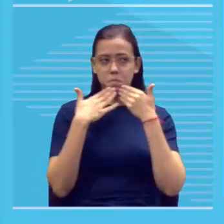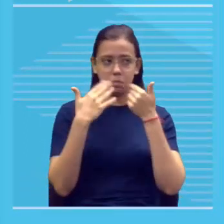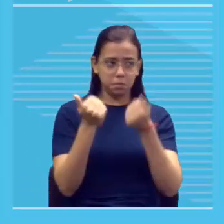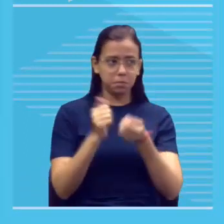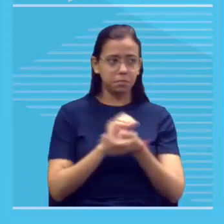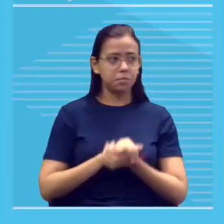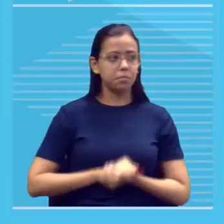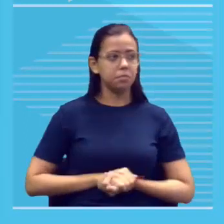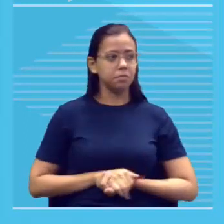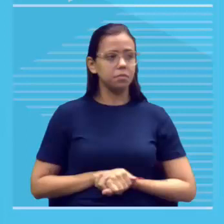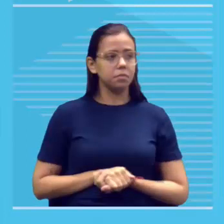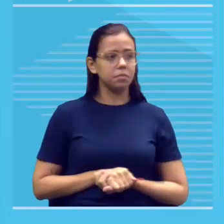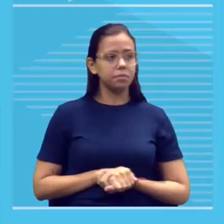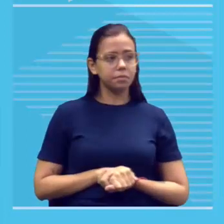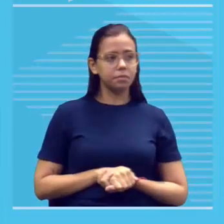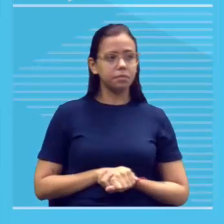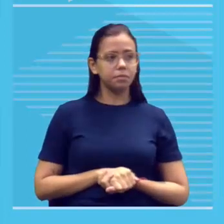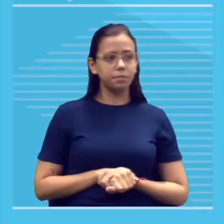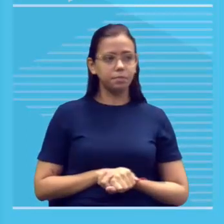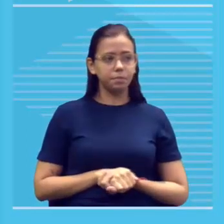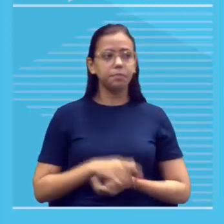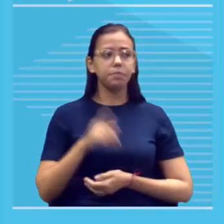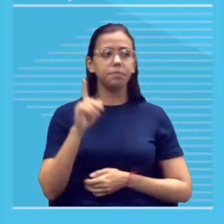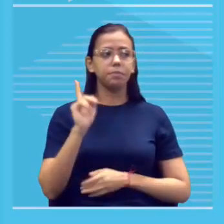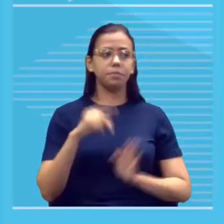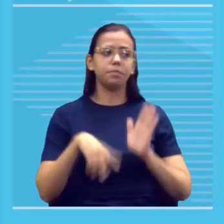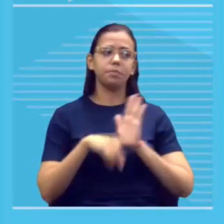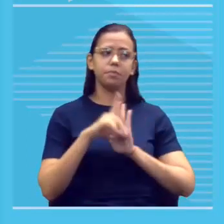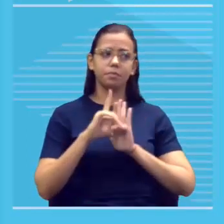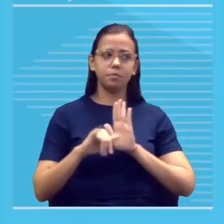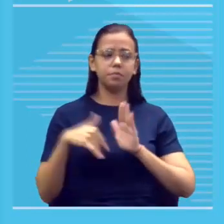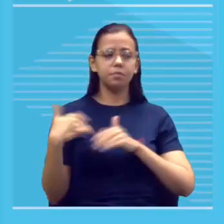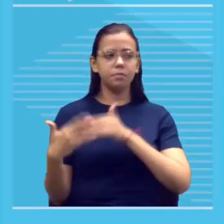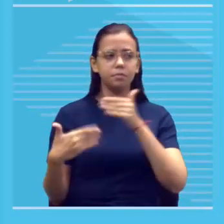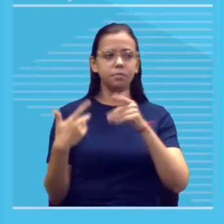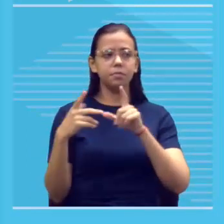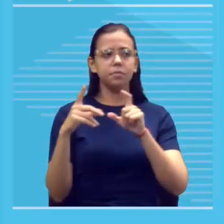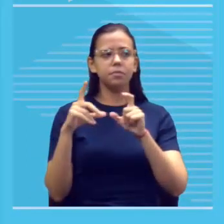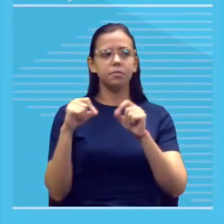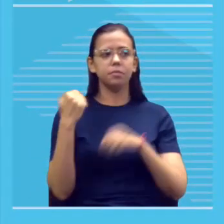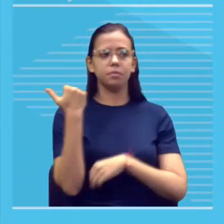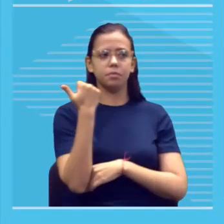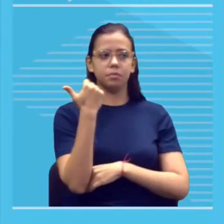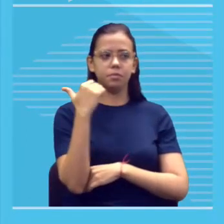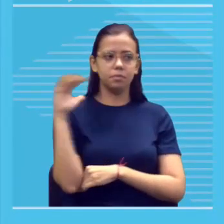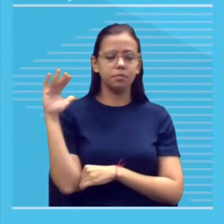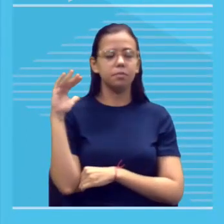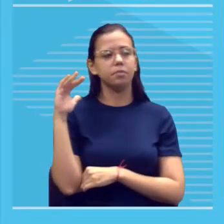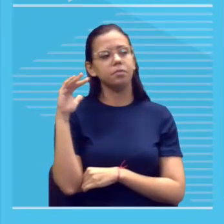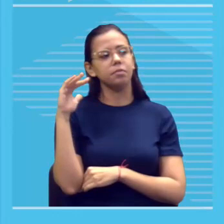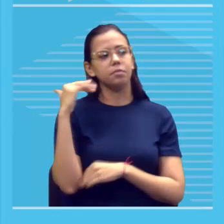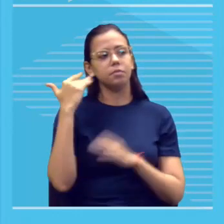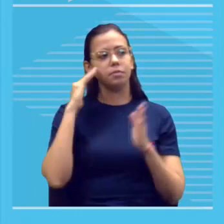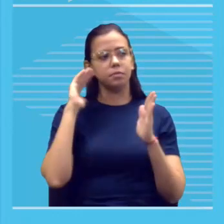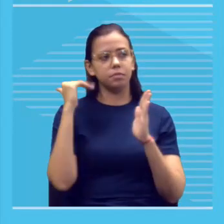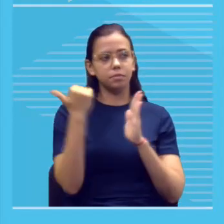continuando é a lei do Progresso aqui a natureza está submetida